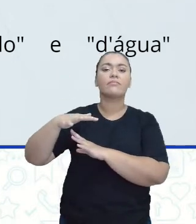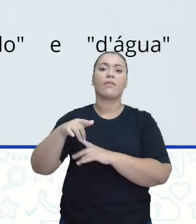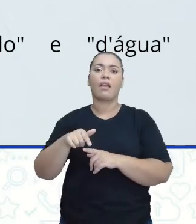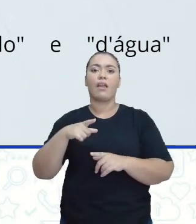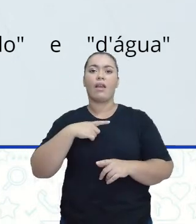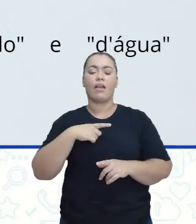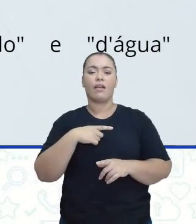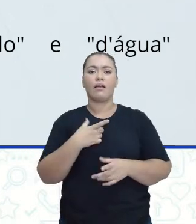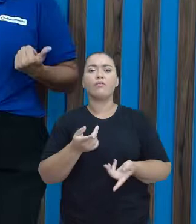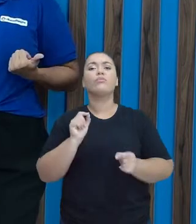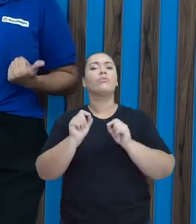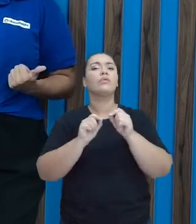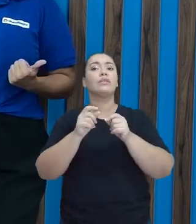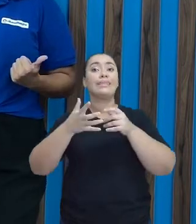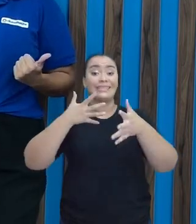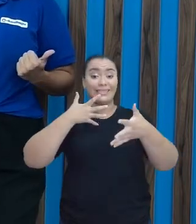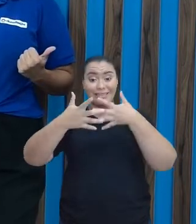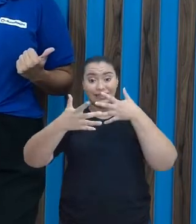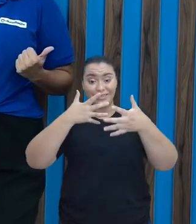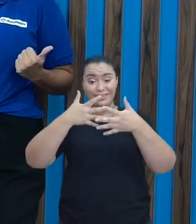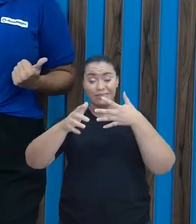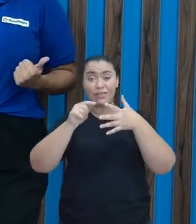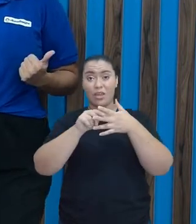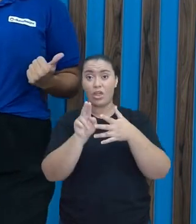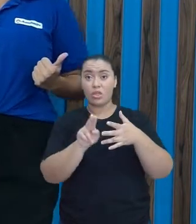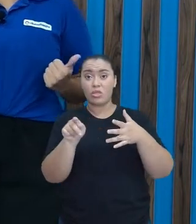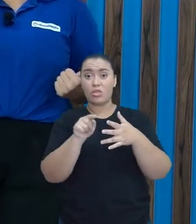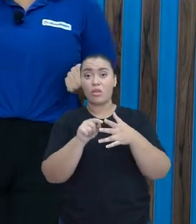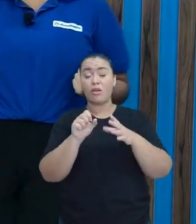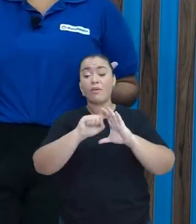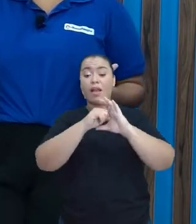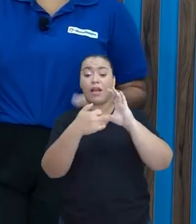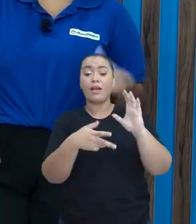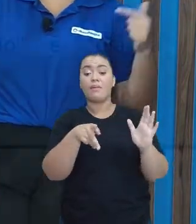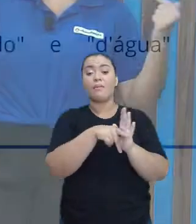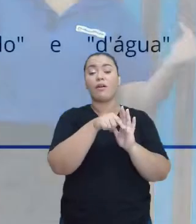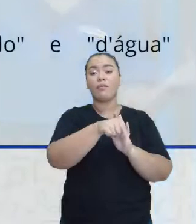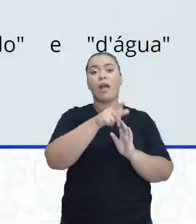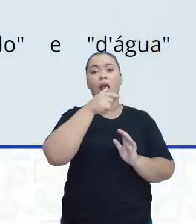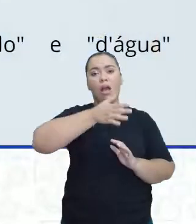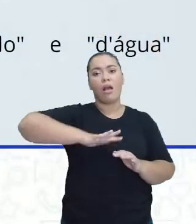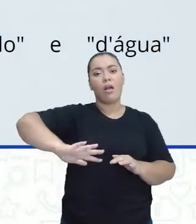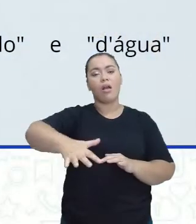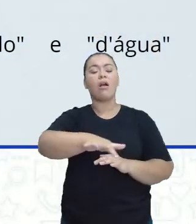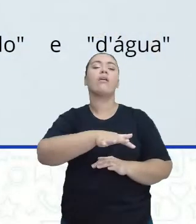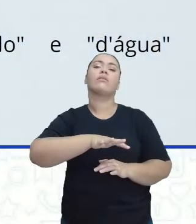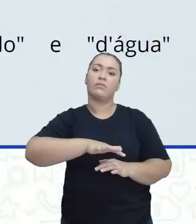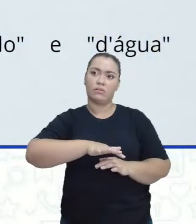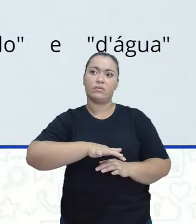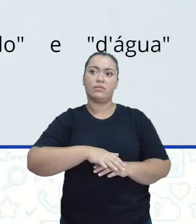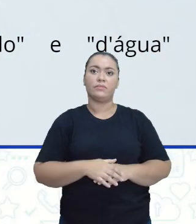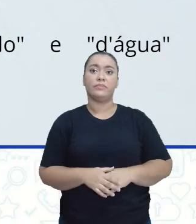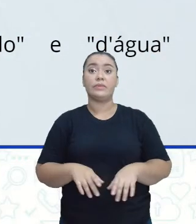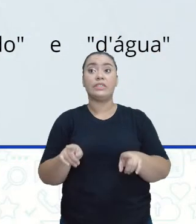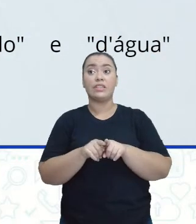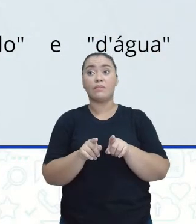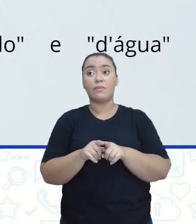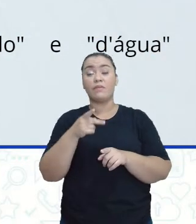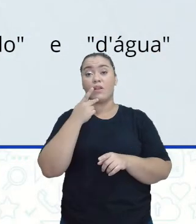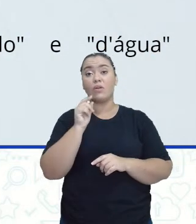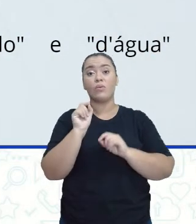translúcido caracterizando o lago, né? Enquanto nítido e d'água caracterizam a palavra